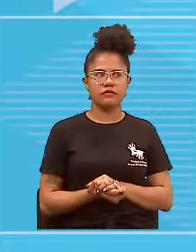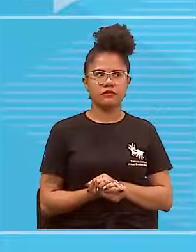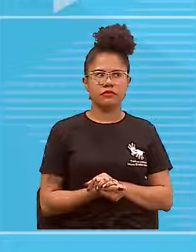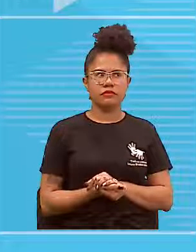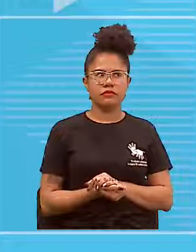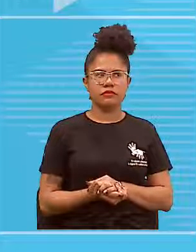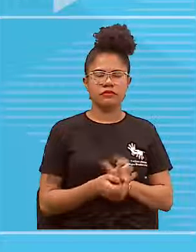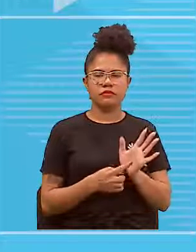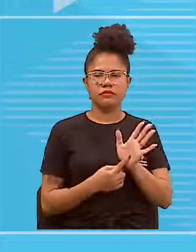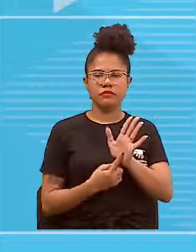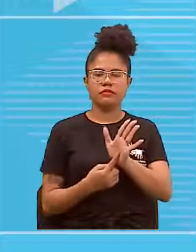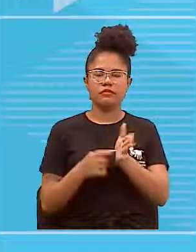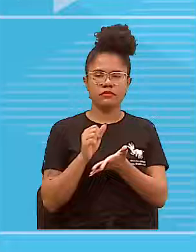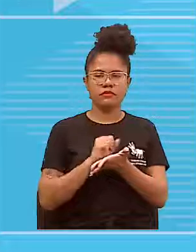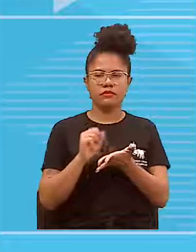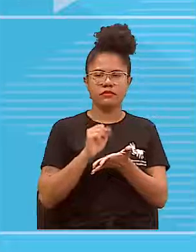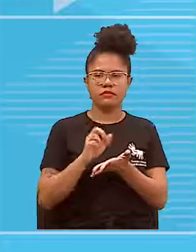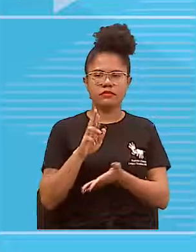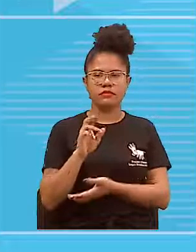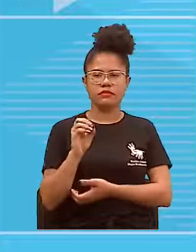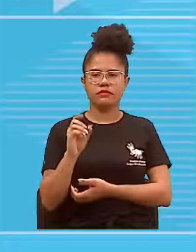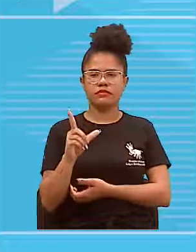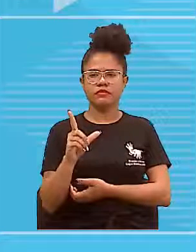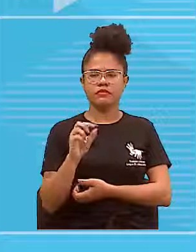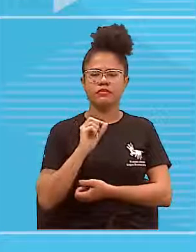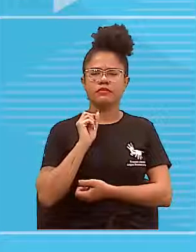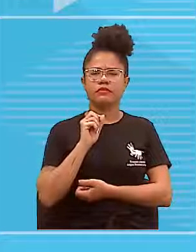Adriana, o que é rol?